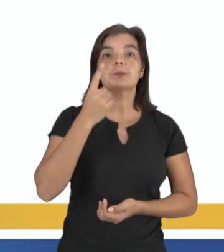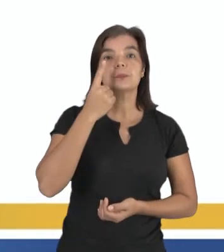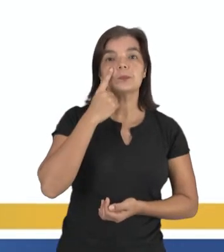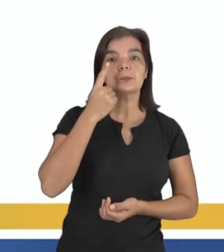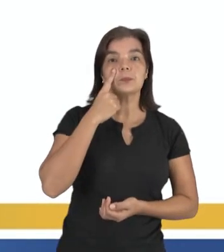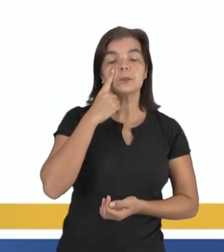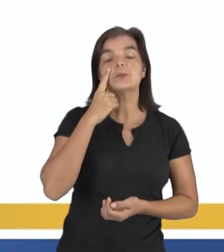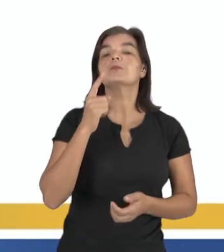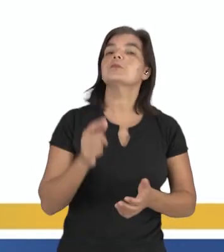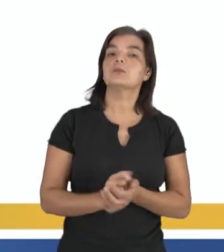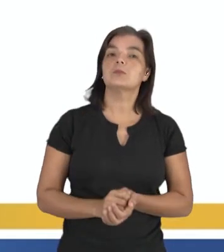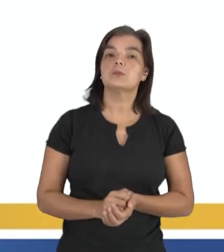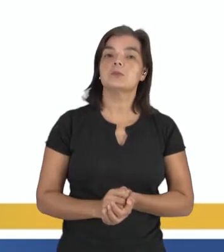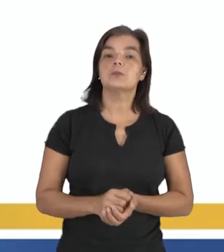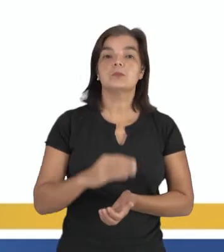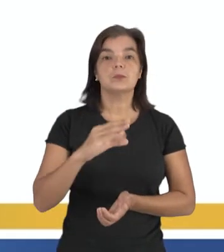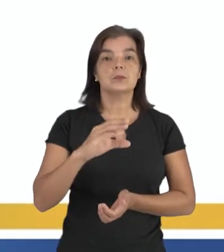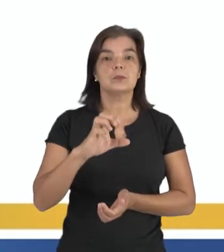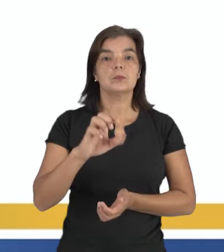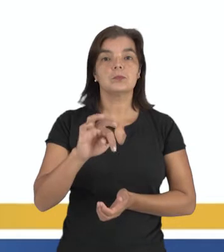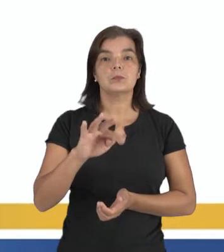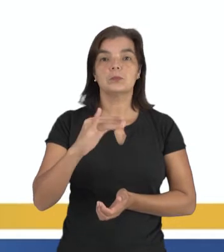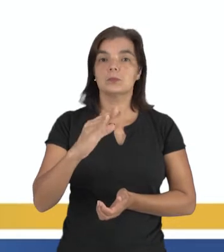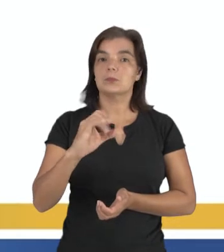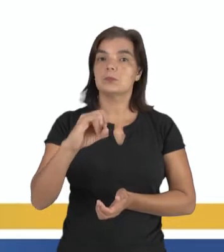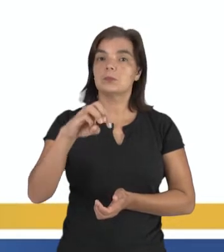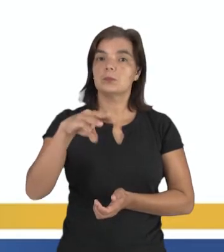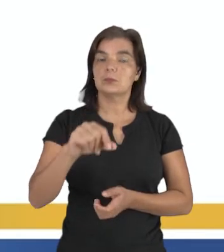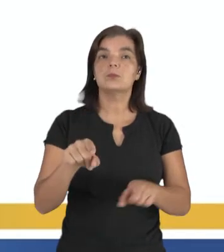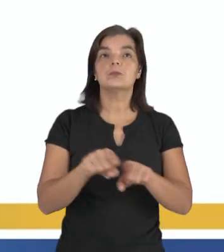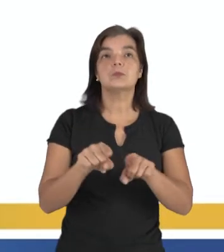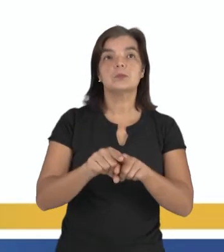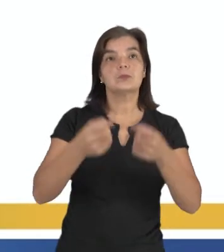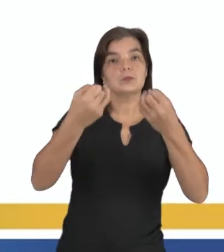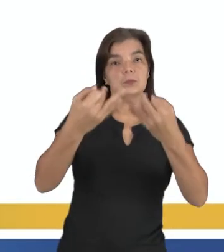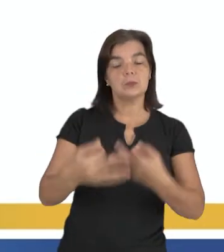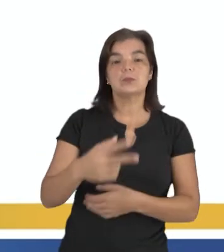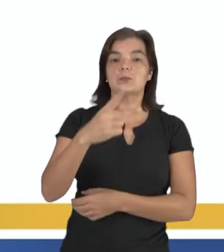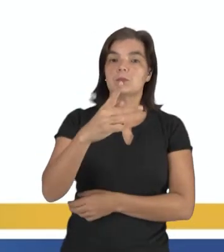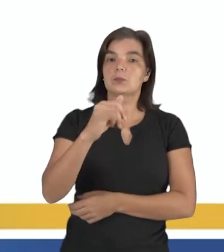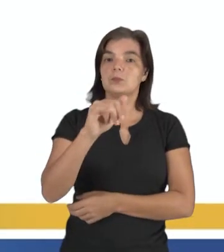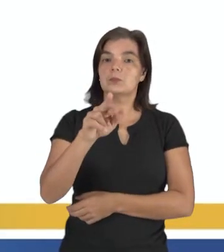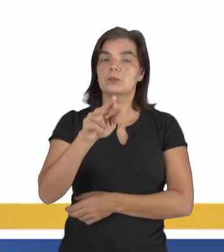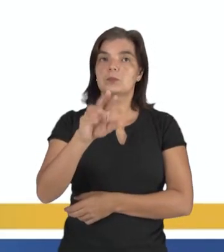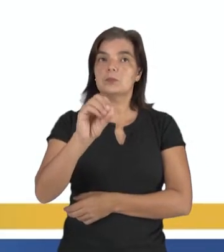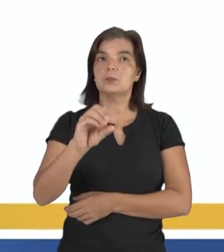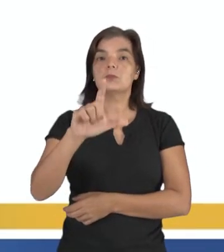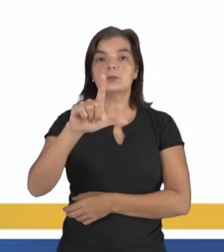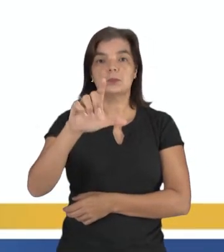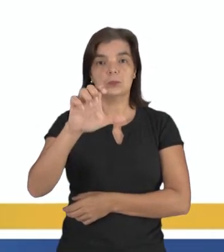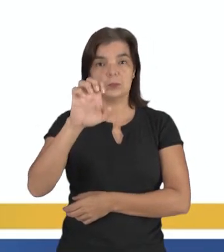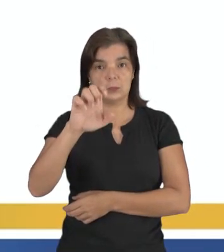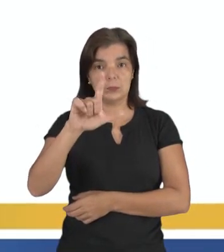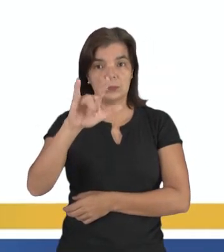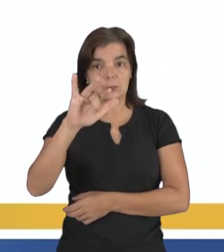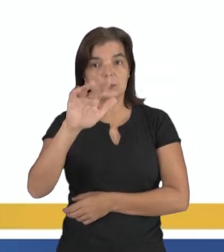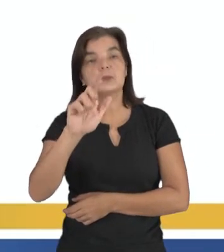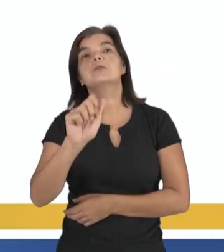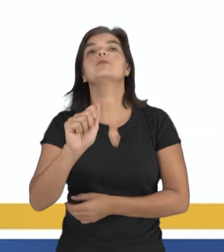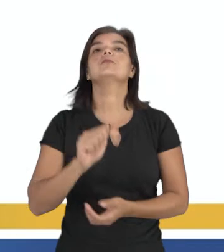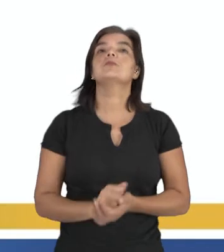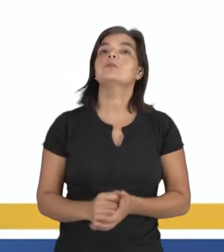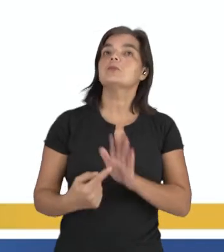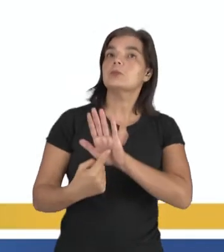uma das repercussões do ceticismo. Conta-se que Pirro de Élida, aquele lá representante do ceticismo antigo,